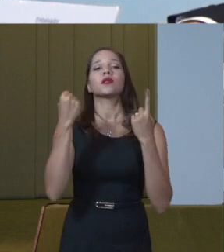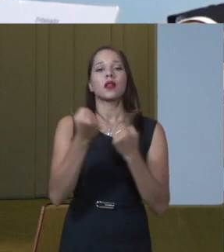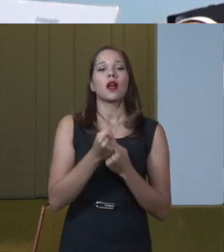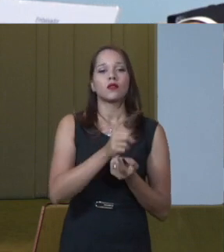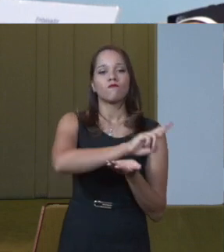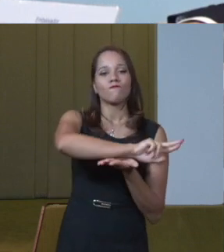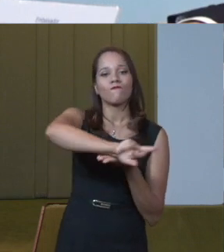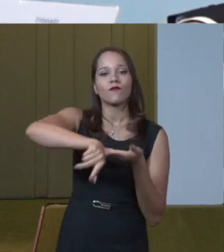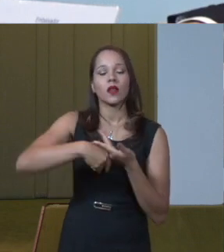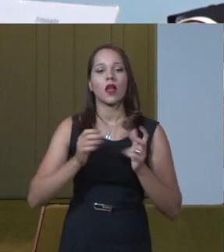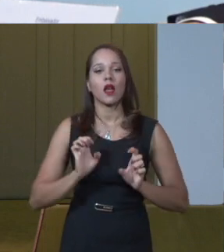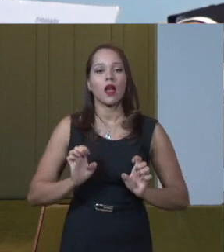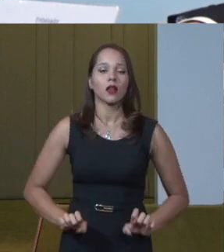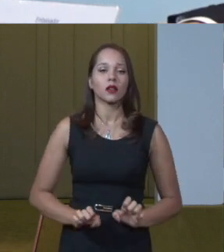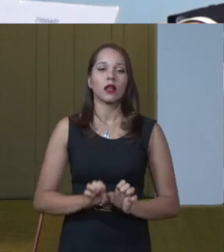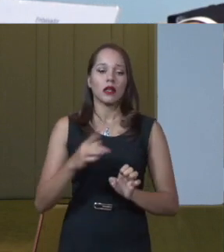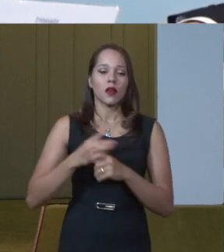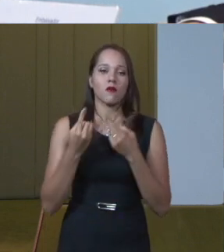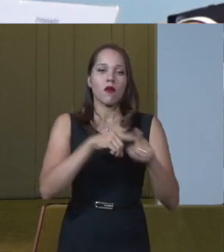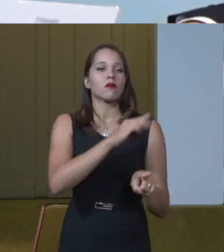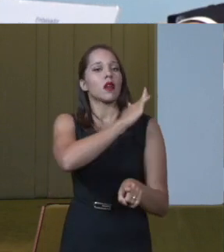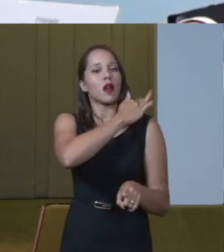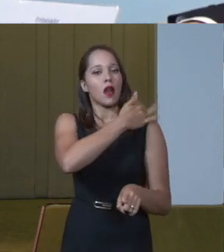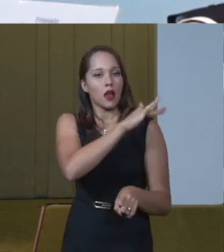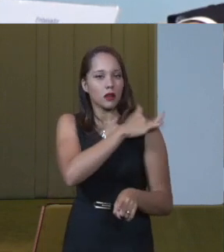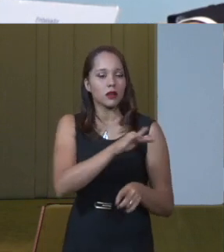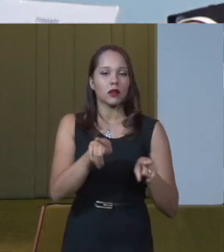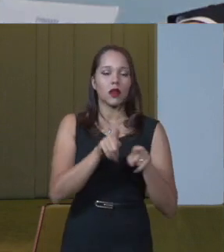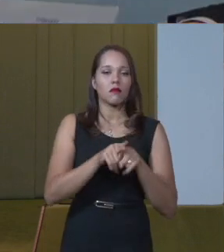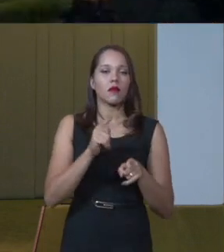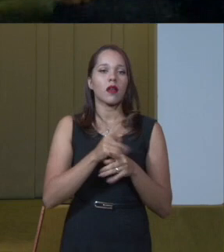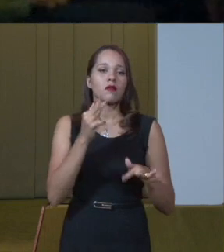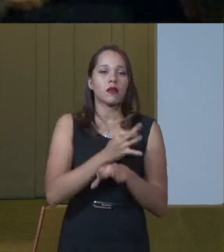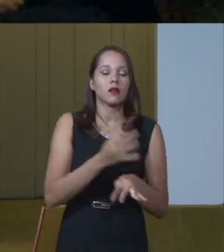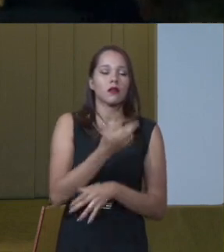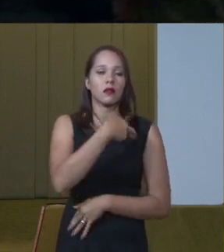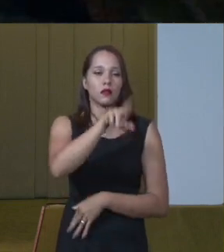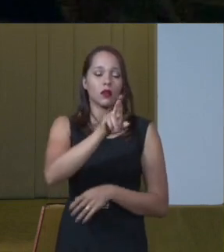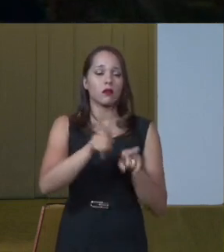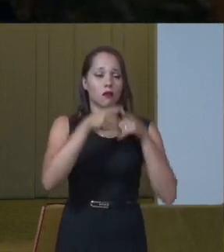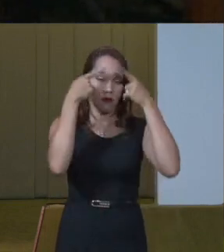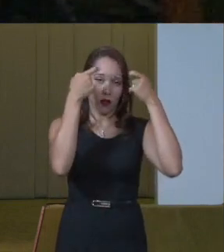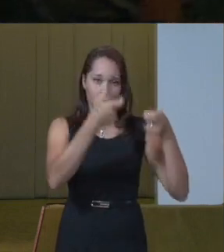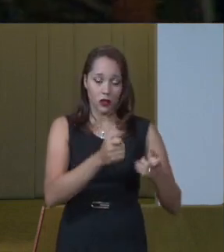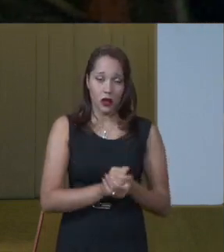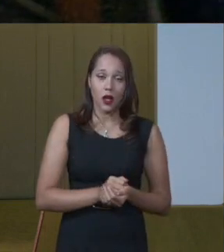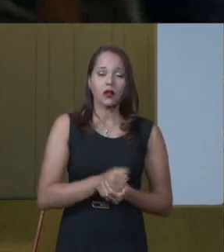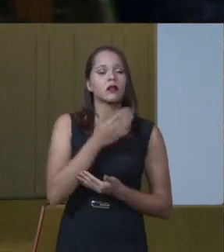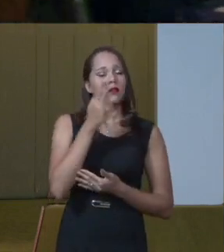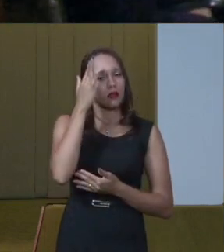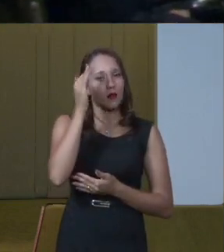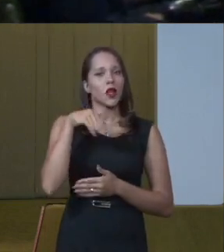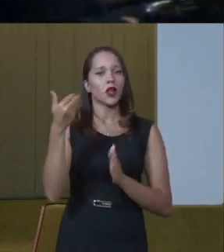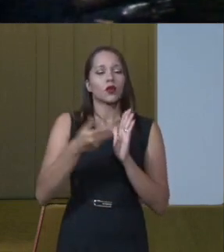multiétnica, trabalhamos na prevenção e no combate ao racismo, também à intolerância religiosa e à violência. Acreditamos que todas as